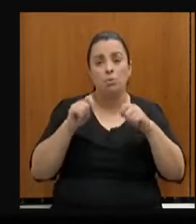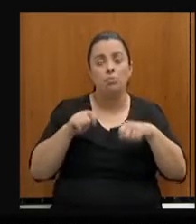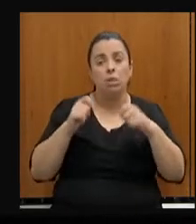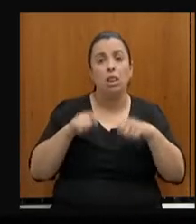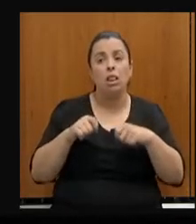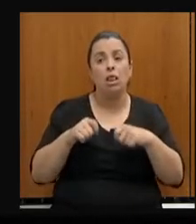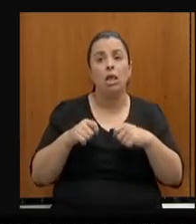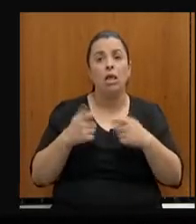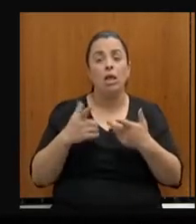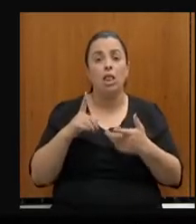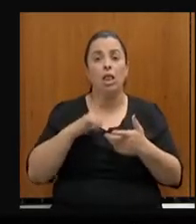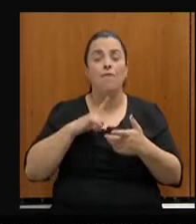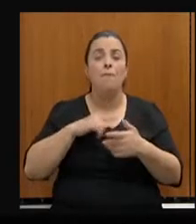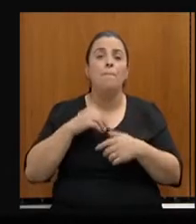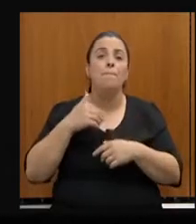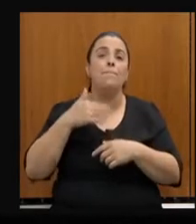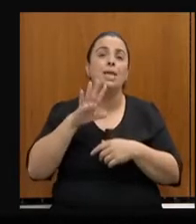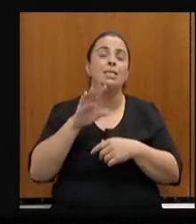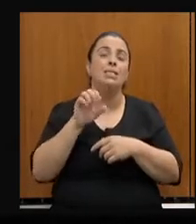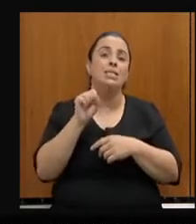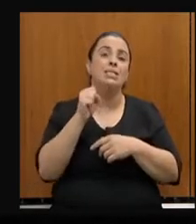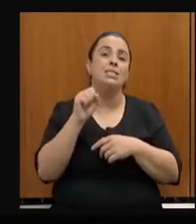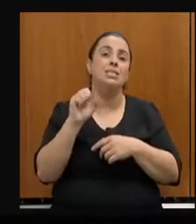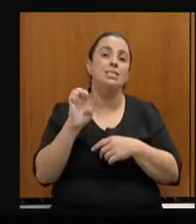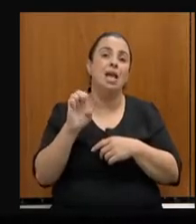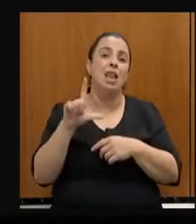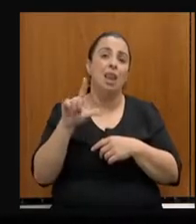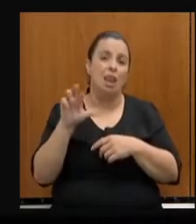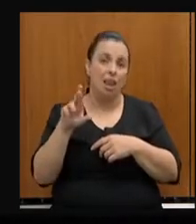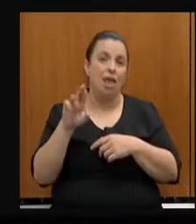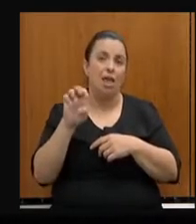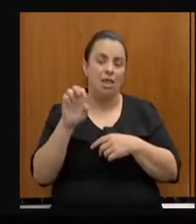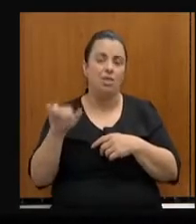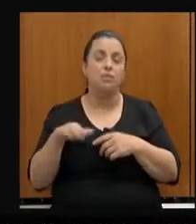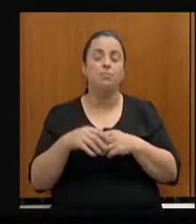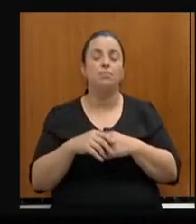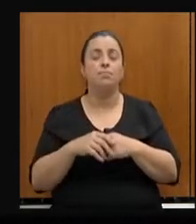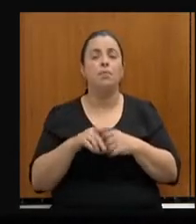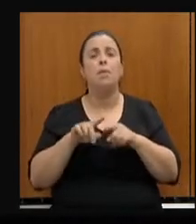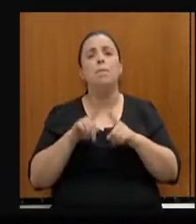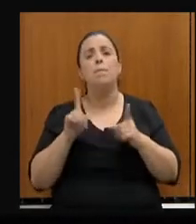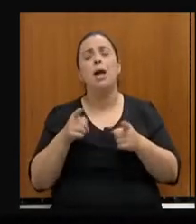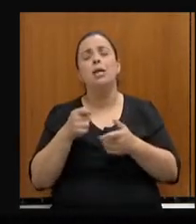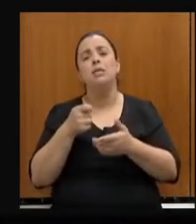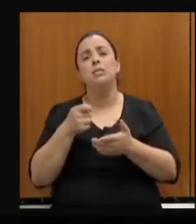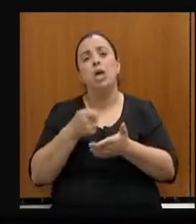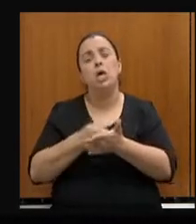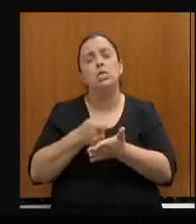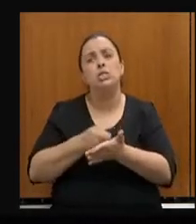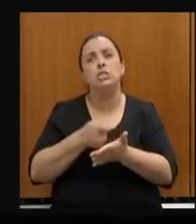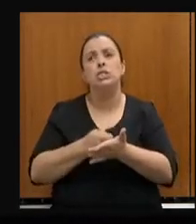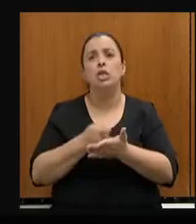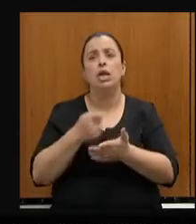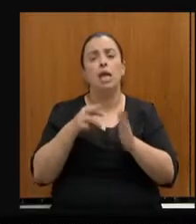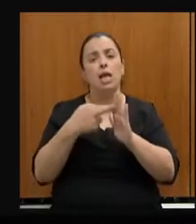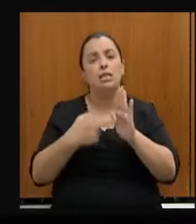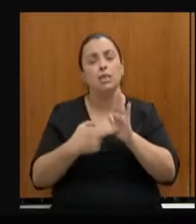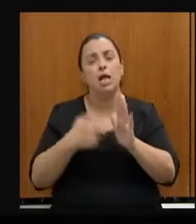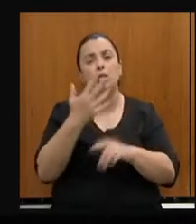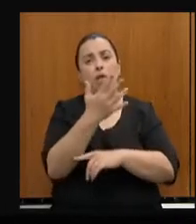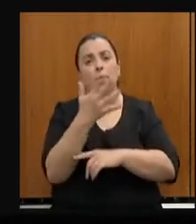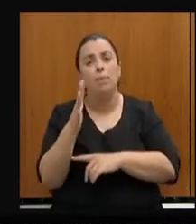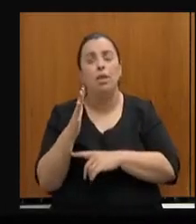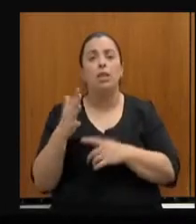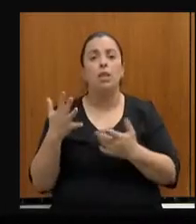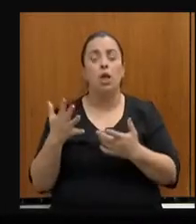possuem mais Teles Mas eu sempre sentia que a paz de regularização ambiental licenciamento não